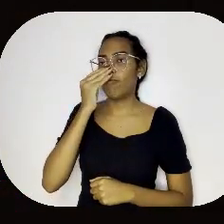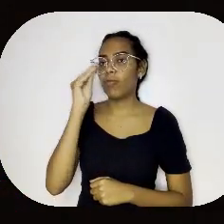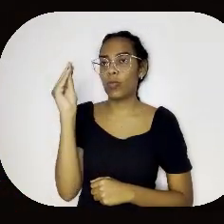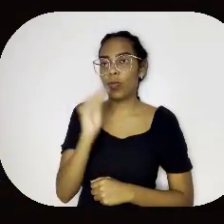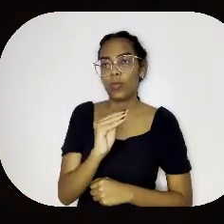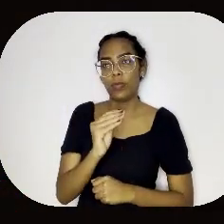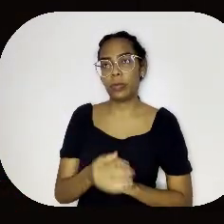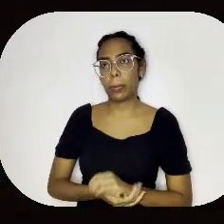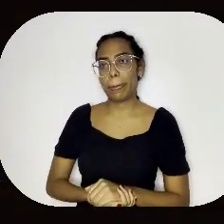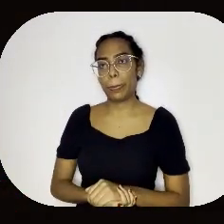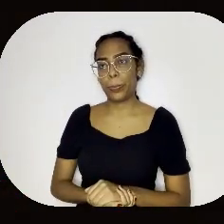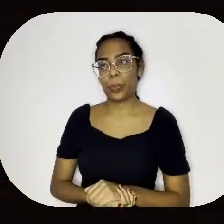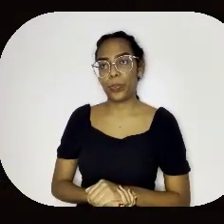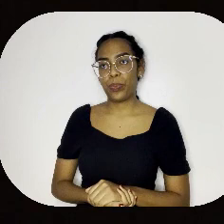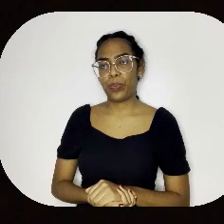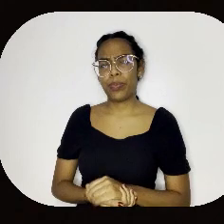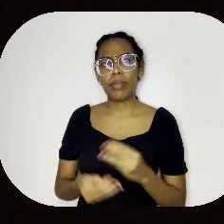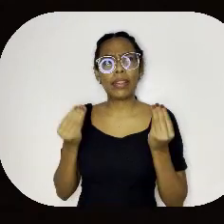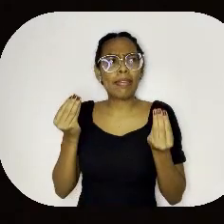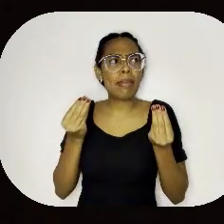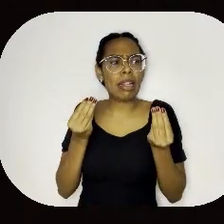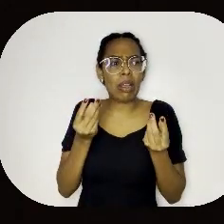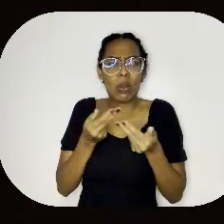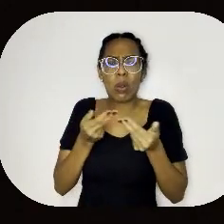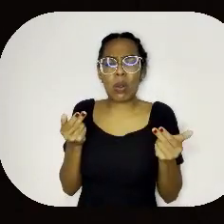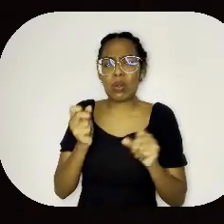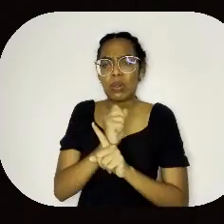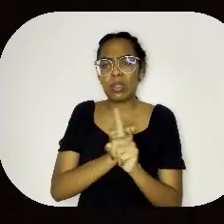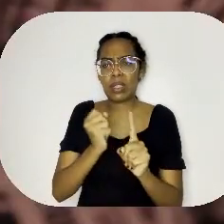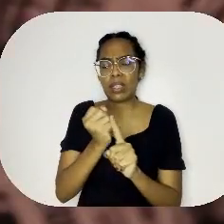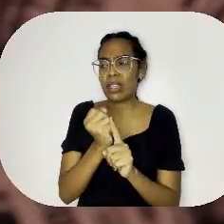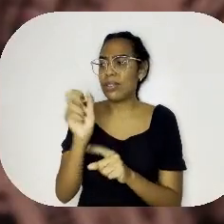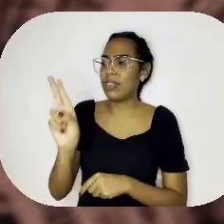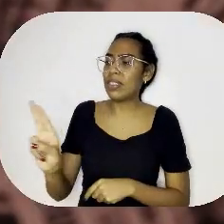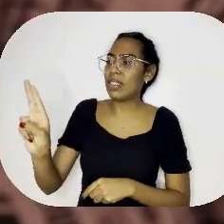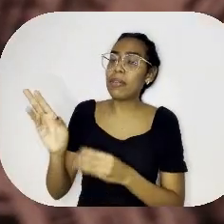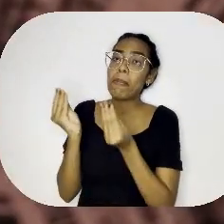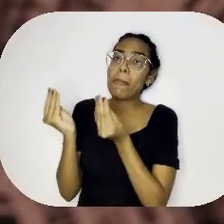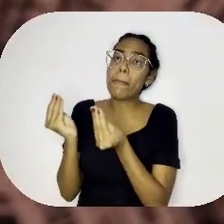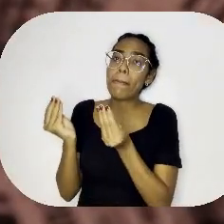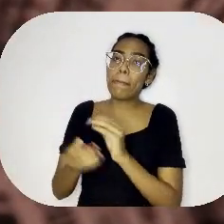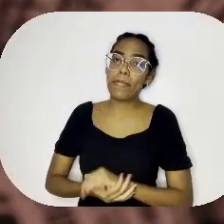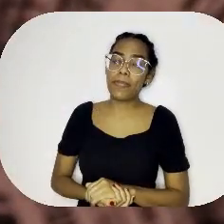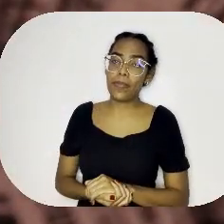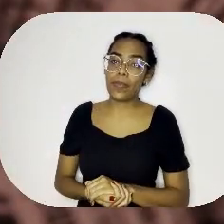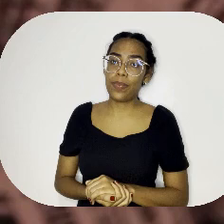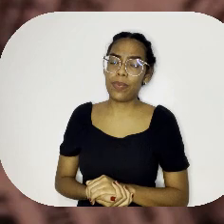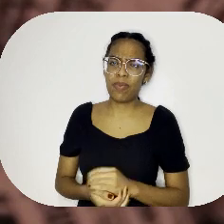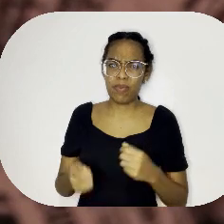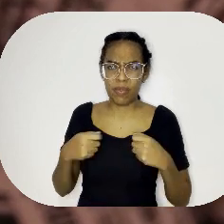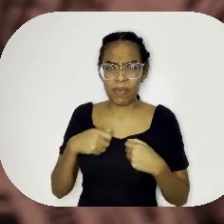pública. E pra que prestígio social? Universidade pra quê?